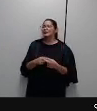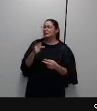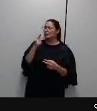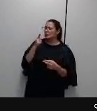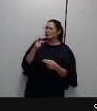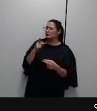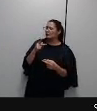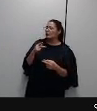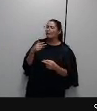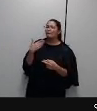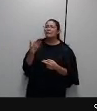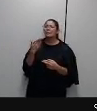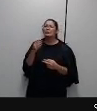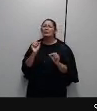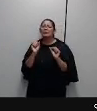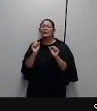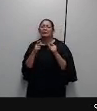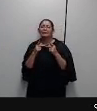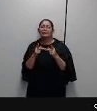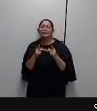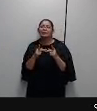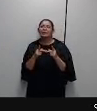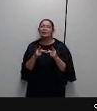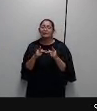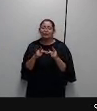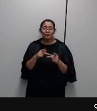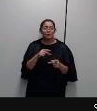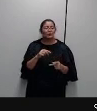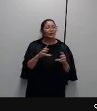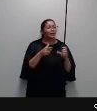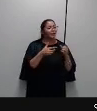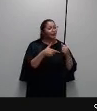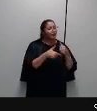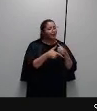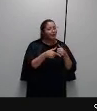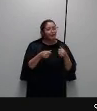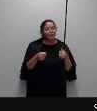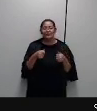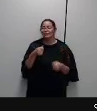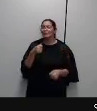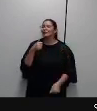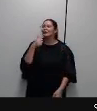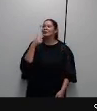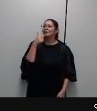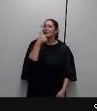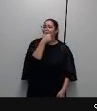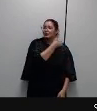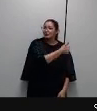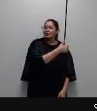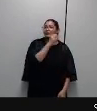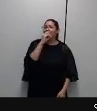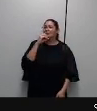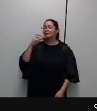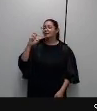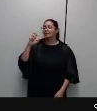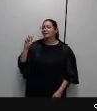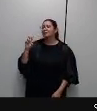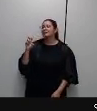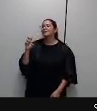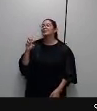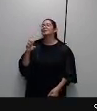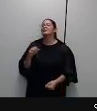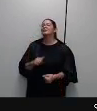previsto nesse do artigo 105 da Constituição em Point somente ao decididas nas instâncias